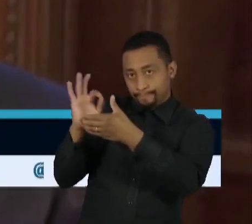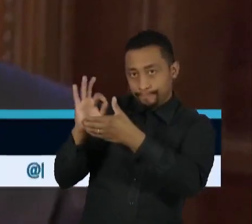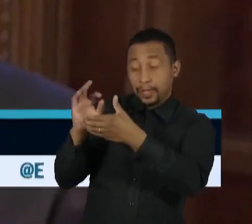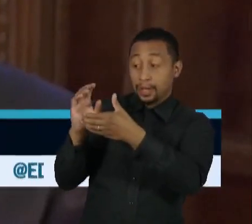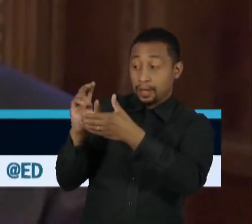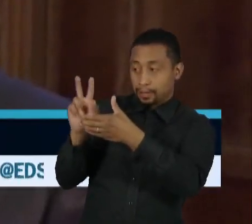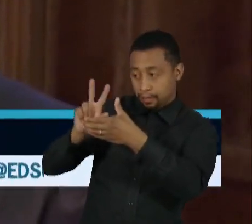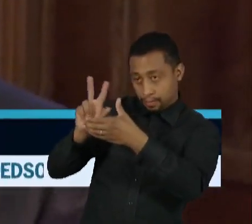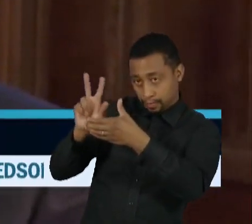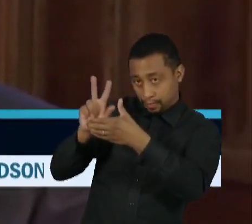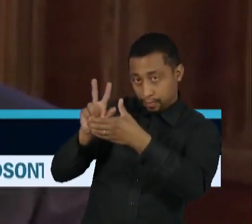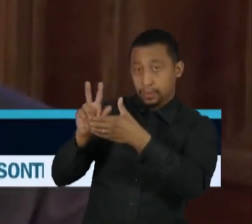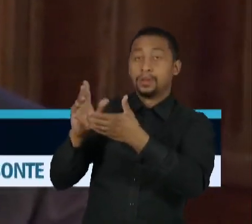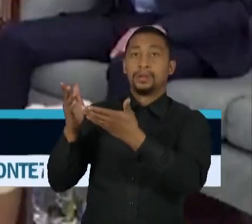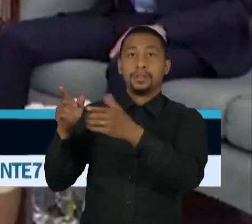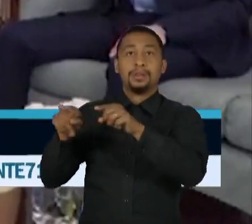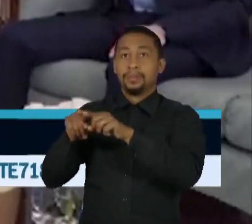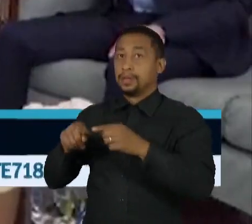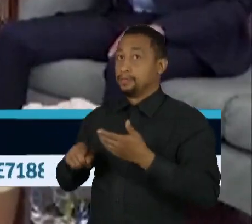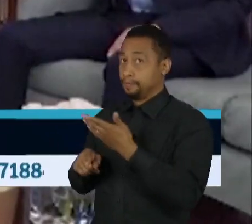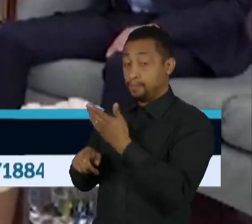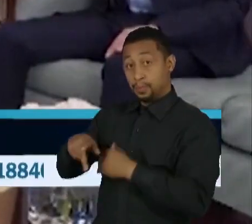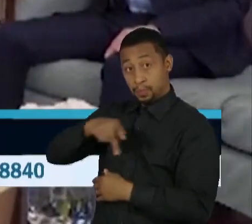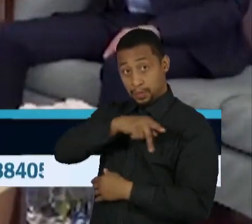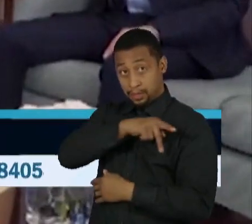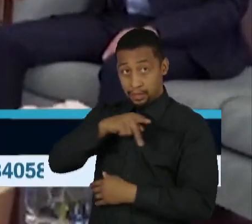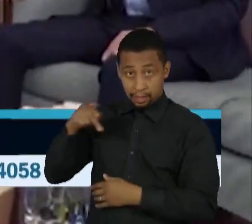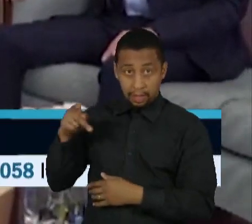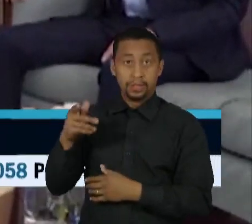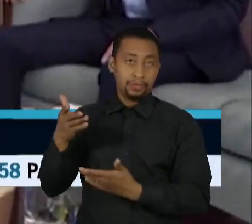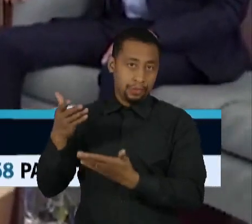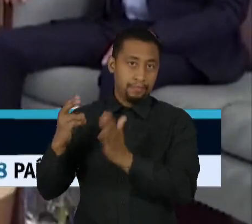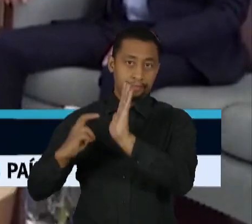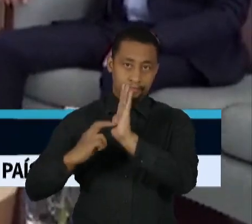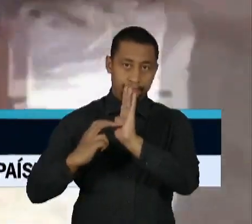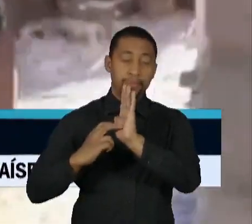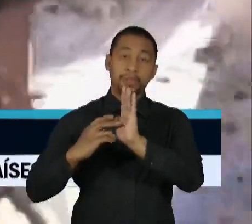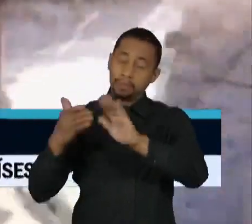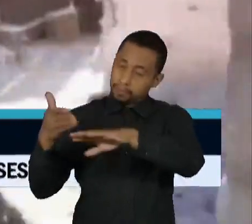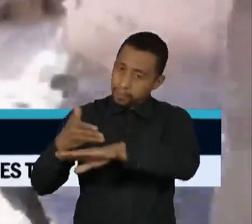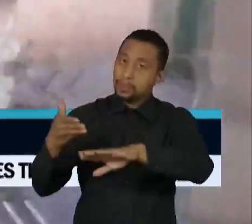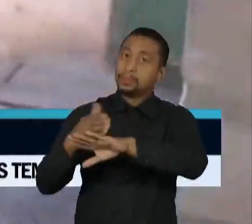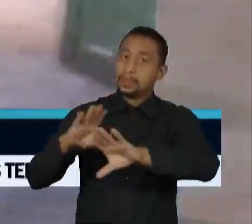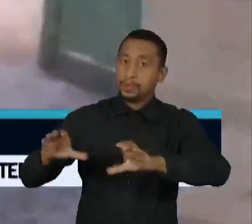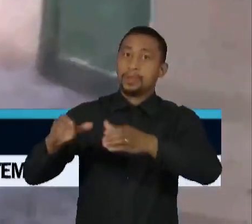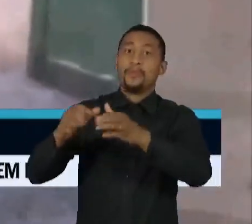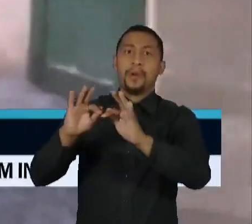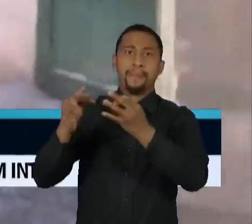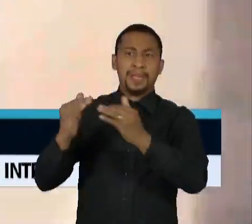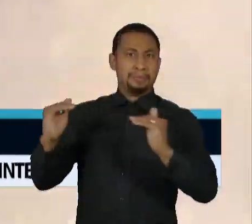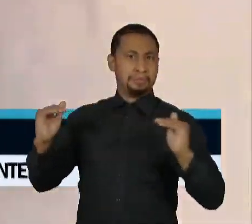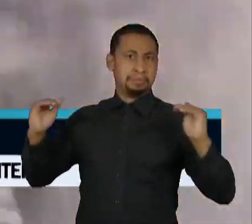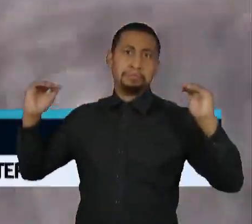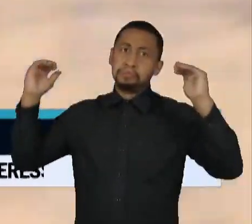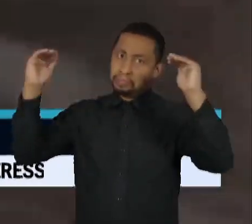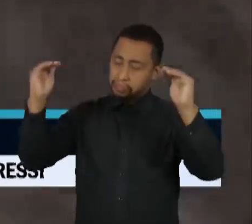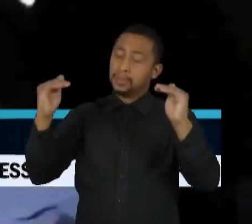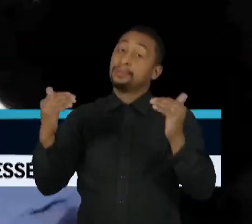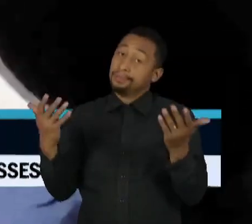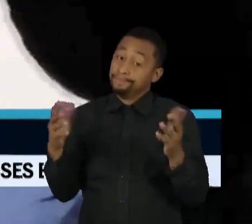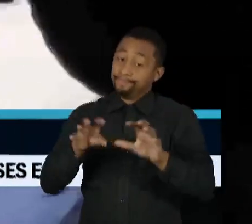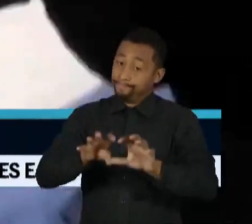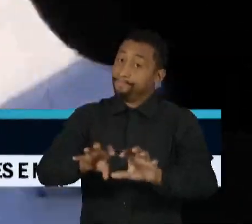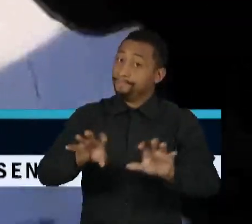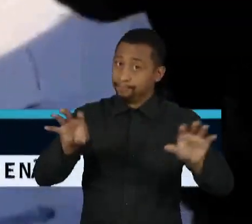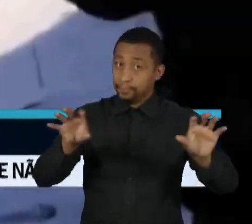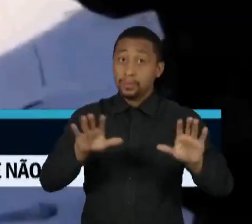numa espiral descendente, e a Rússia é um tradicional aliado da família Assad. Nessa campanha de anexação que a Rússia empreendeu